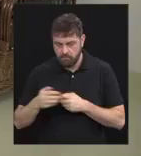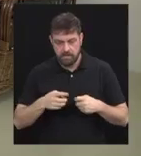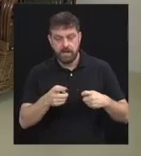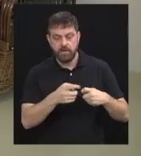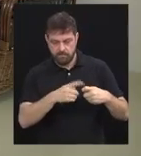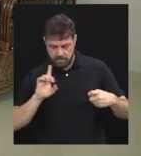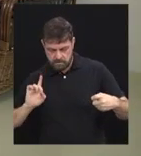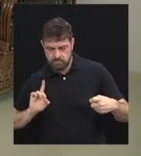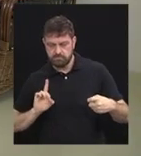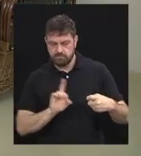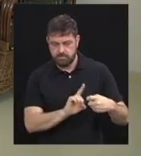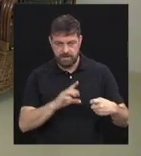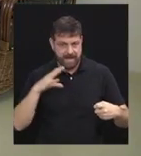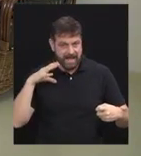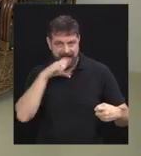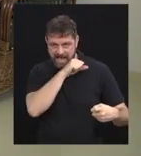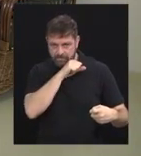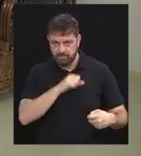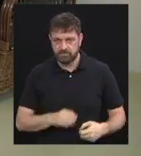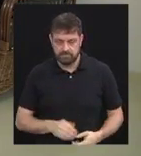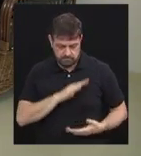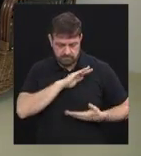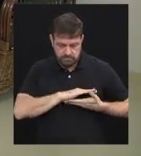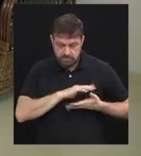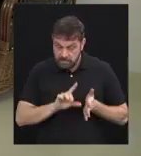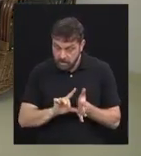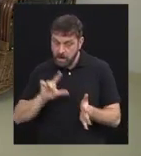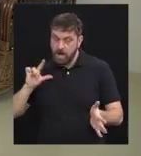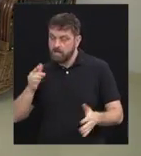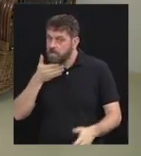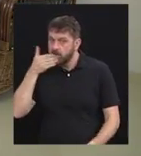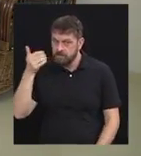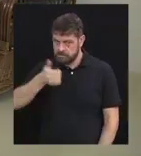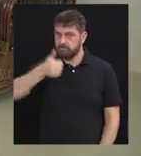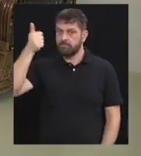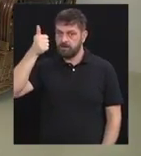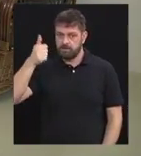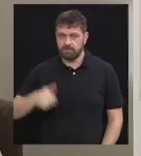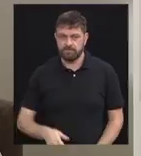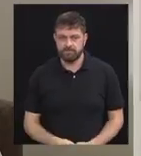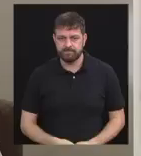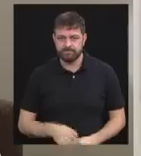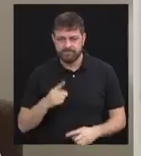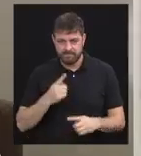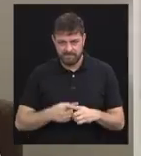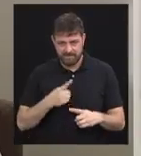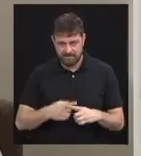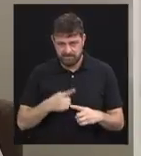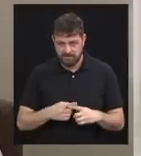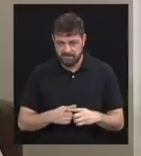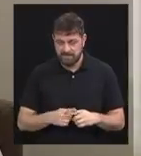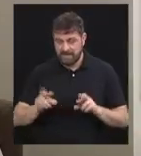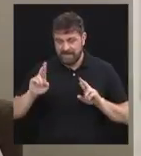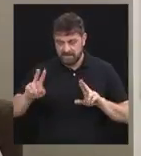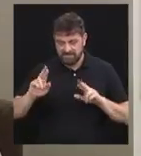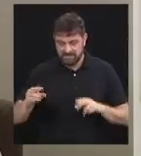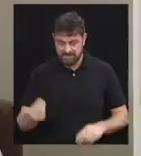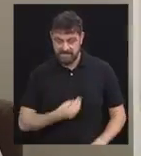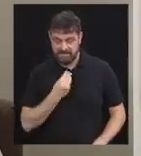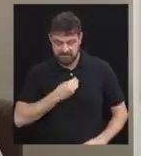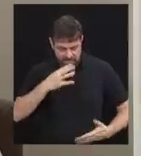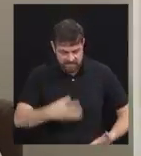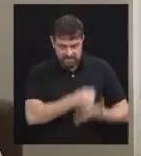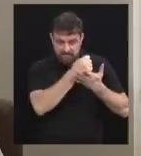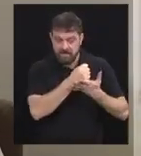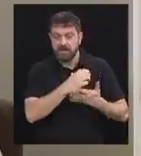médico e fazer a mamografia. Quanto antes, melhor. Quanto antes, melhor, porque a diferença entre a vida